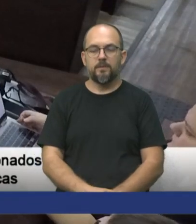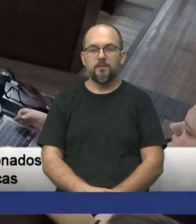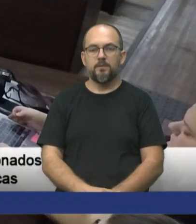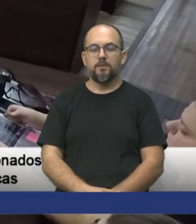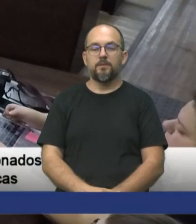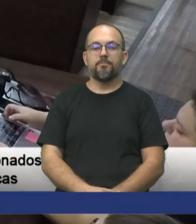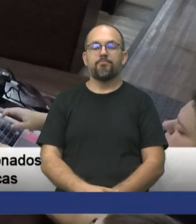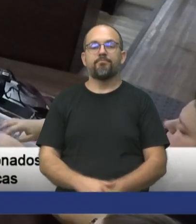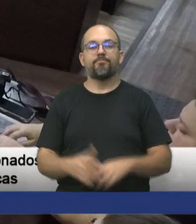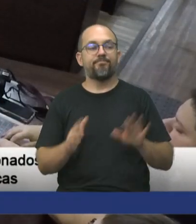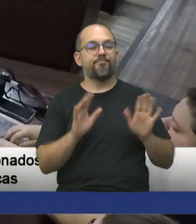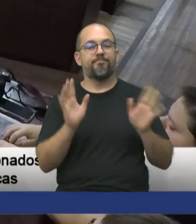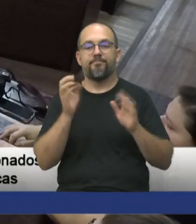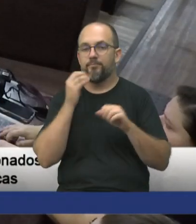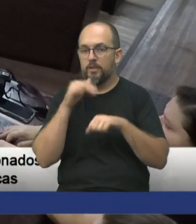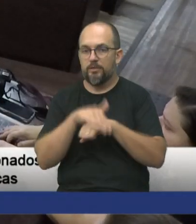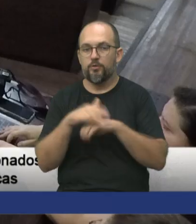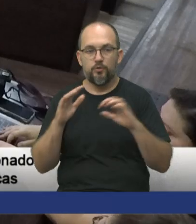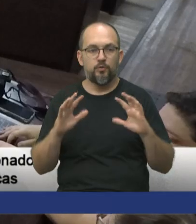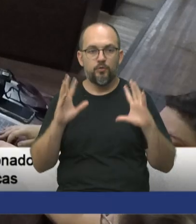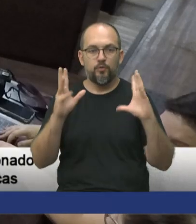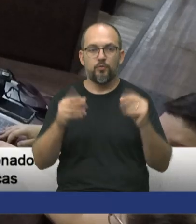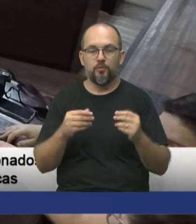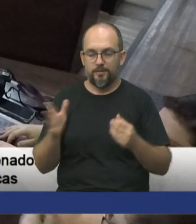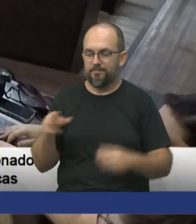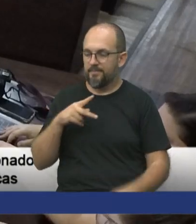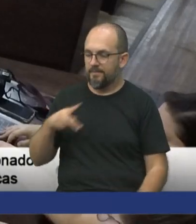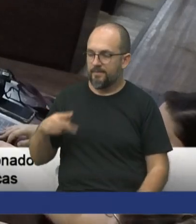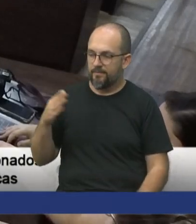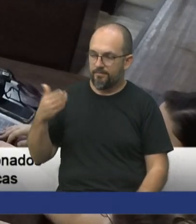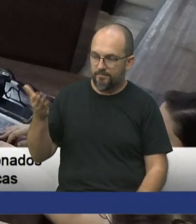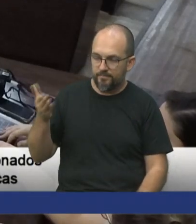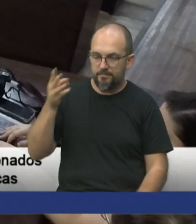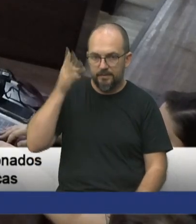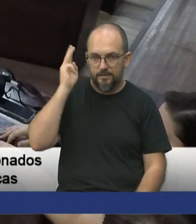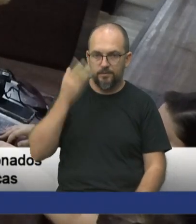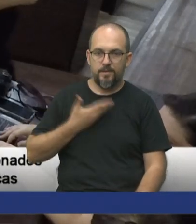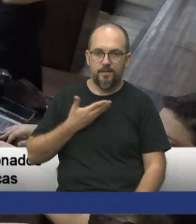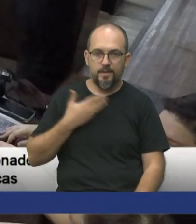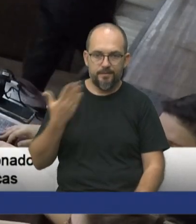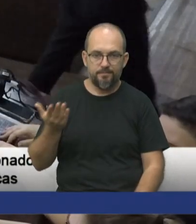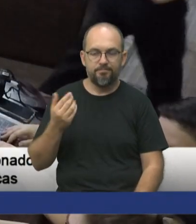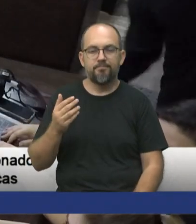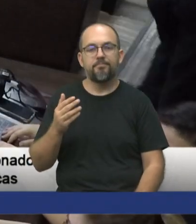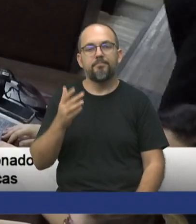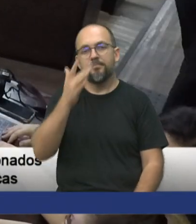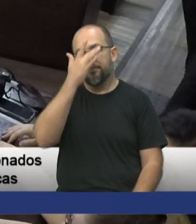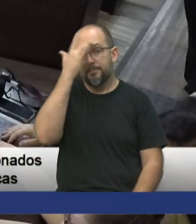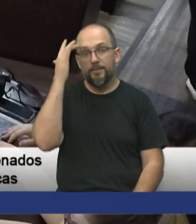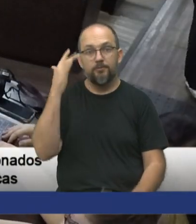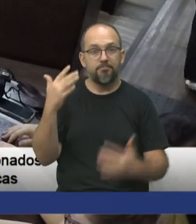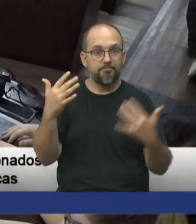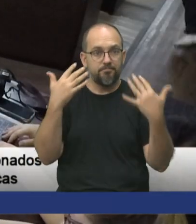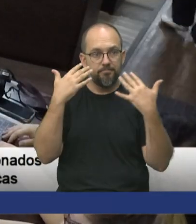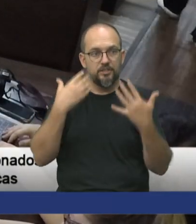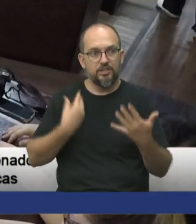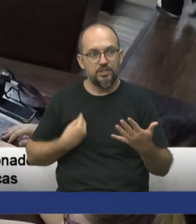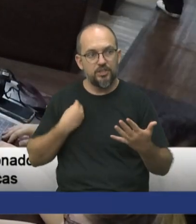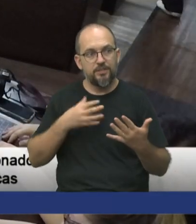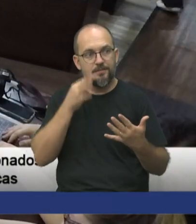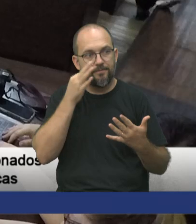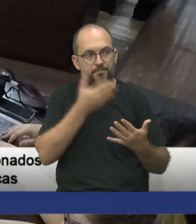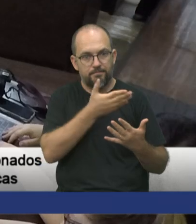Boa noite a todos e a todas, presidente, colega vereador Matheus Turini, para quem nos acompanha aqui no plenário, para quem está